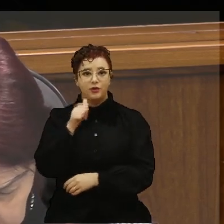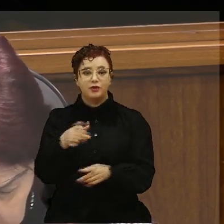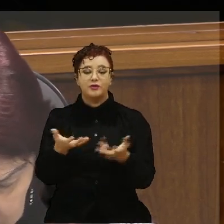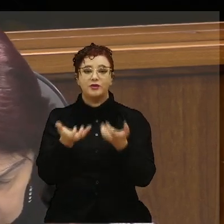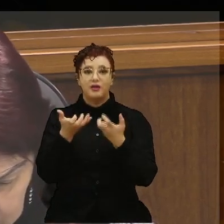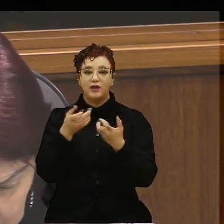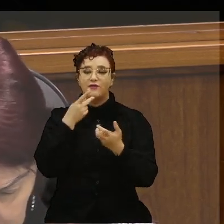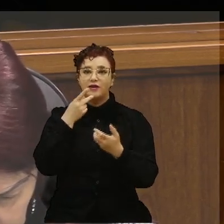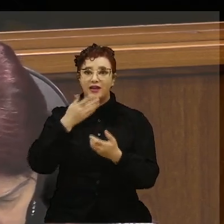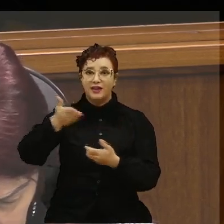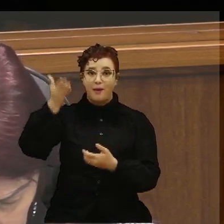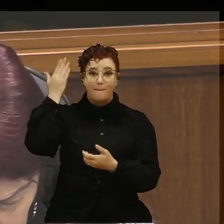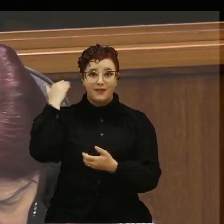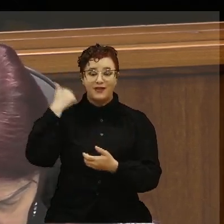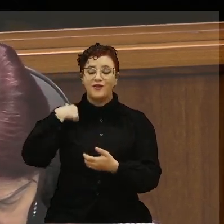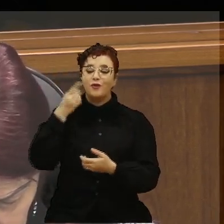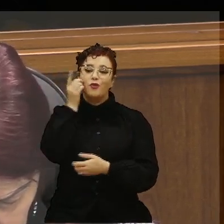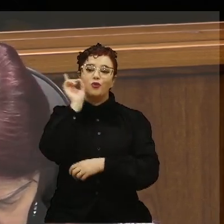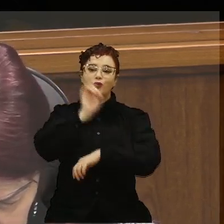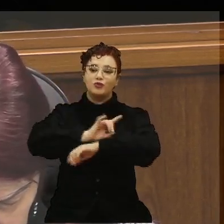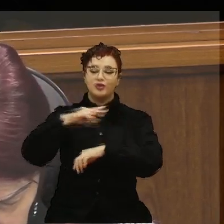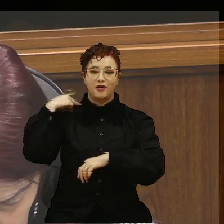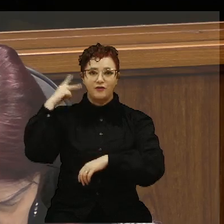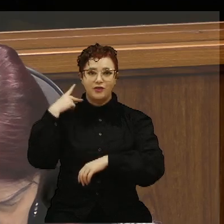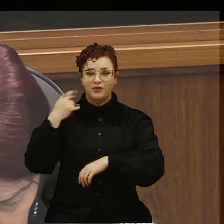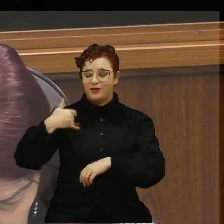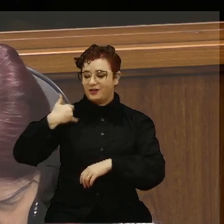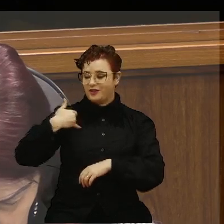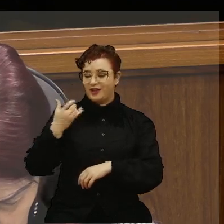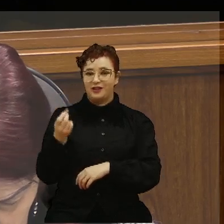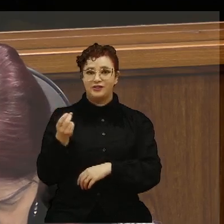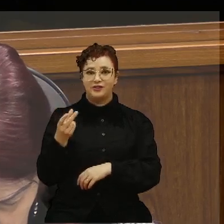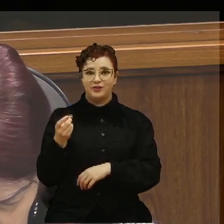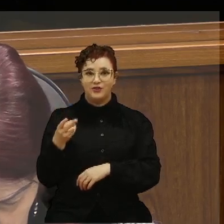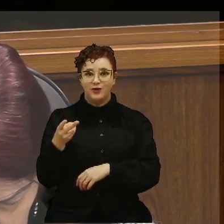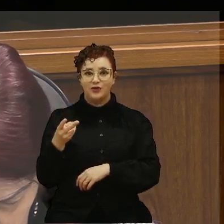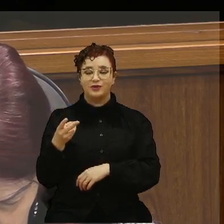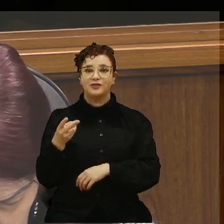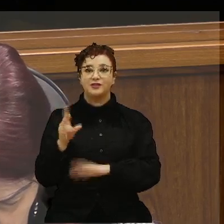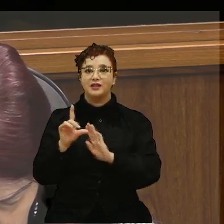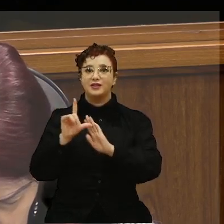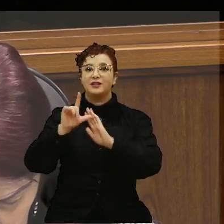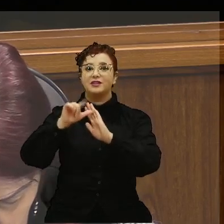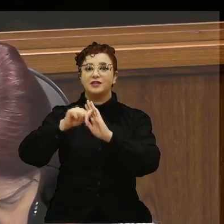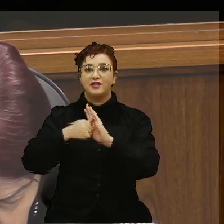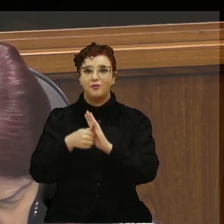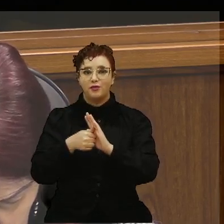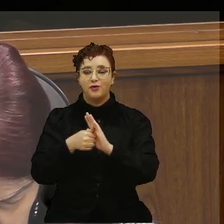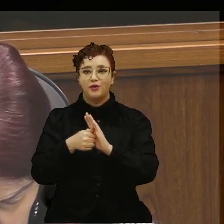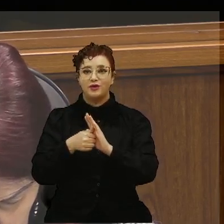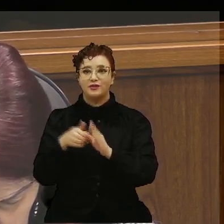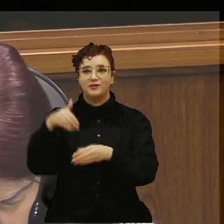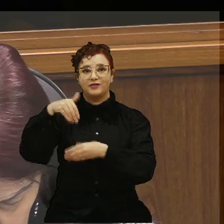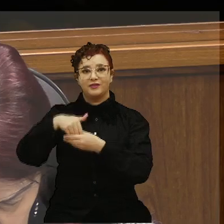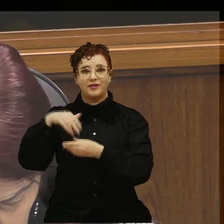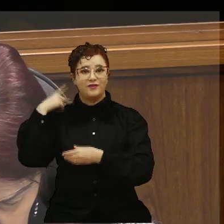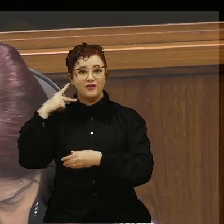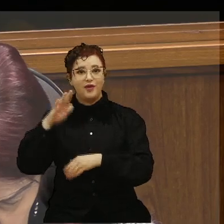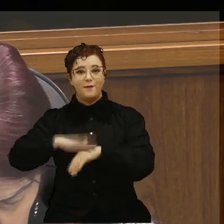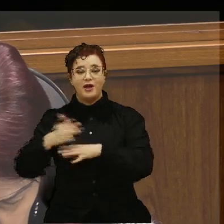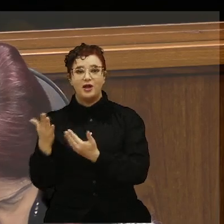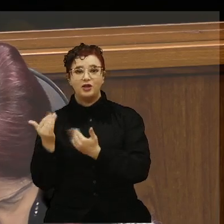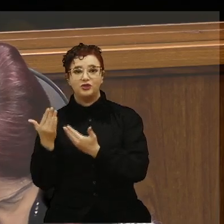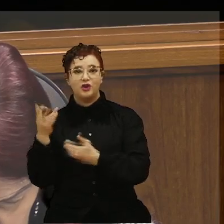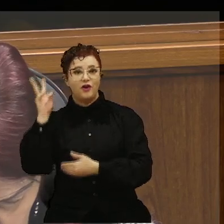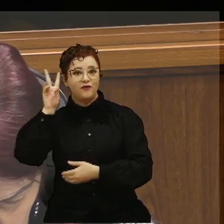eu fui vereadora por um dia, quando eu tinha 12 anos, e posteriormente me elegi a vereadora mais jovem